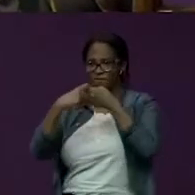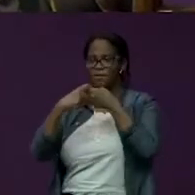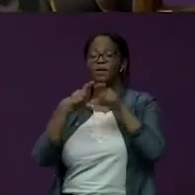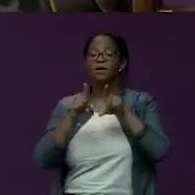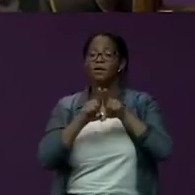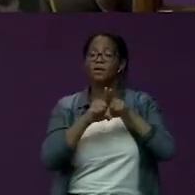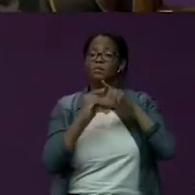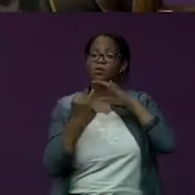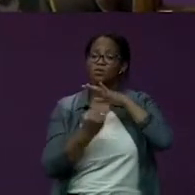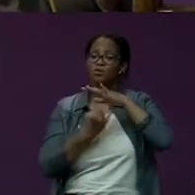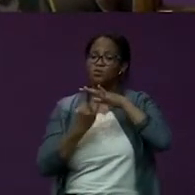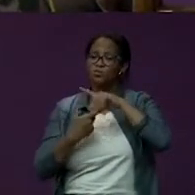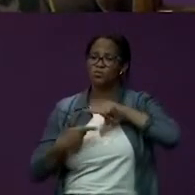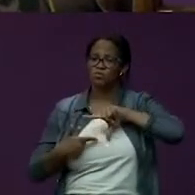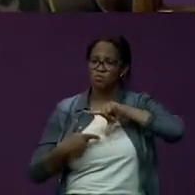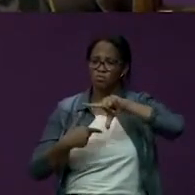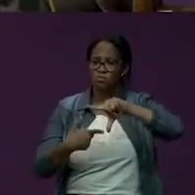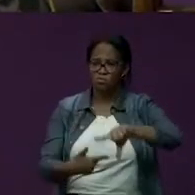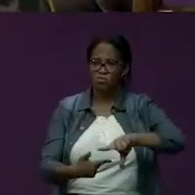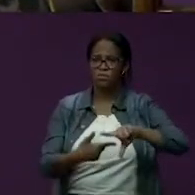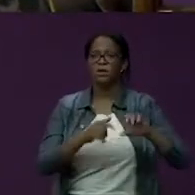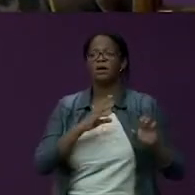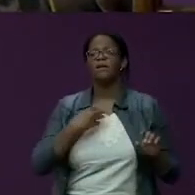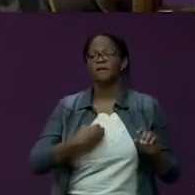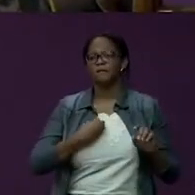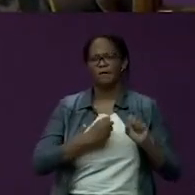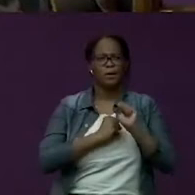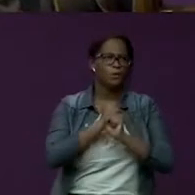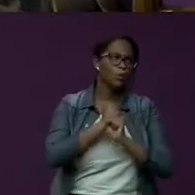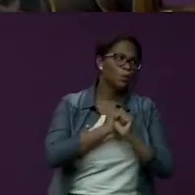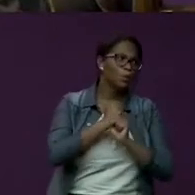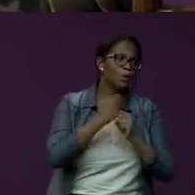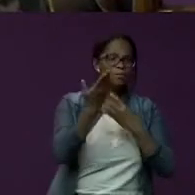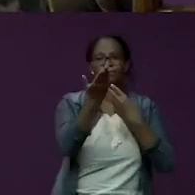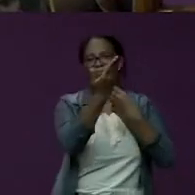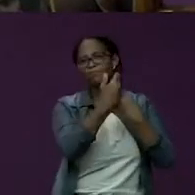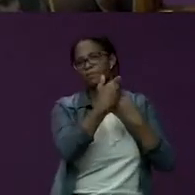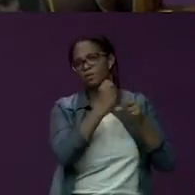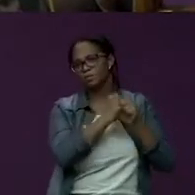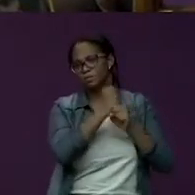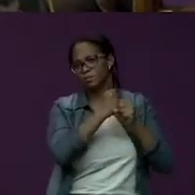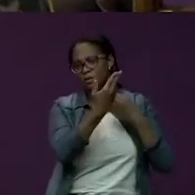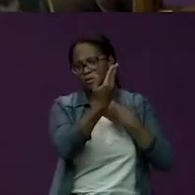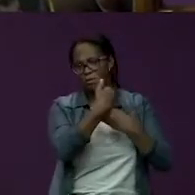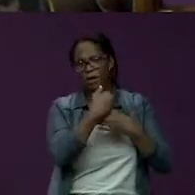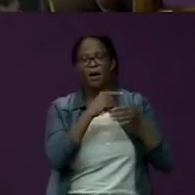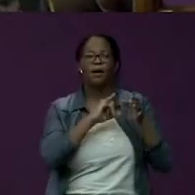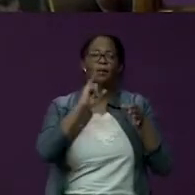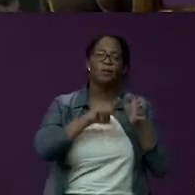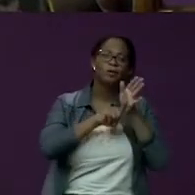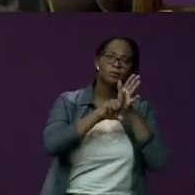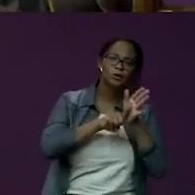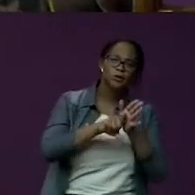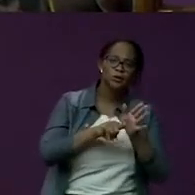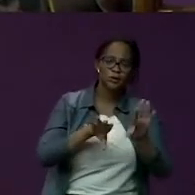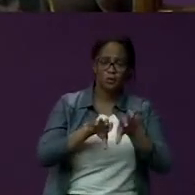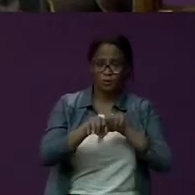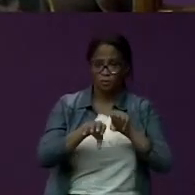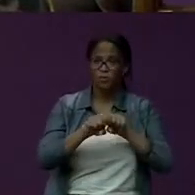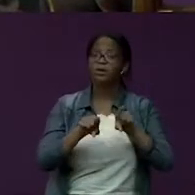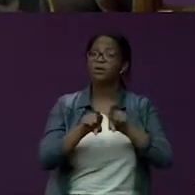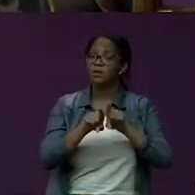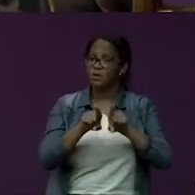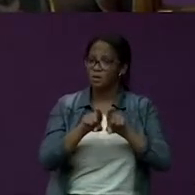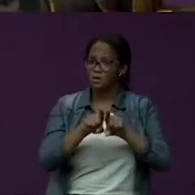mais tradicionais, né? Quer dizer, que existem há mais tempo, né? Importantes na pesquisa, na formação, também com